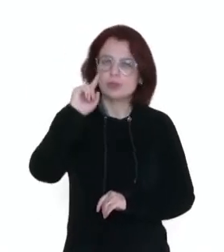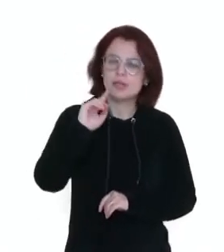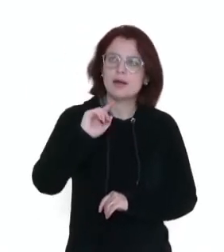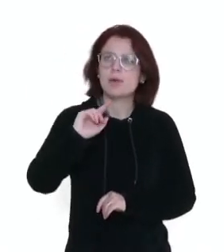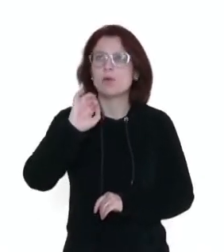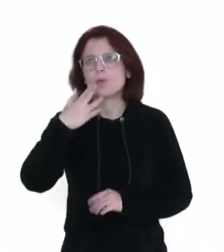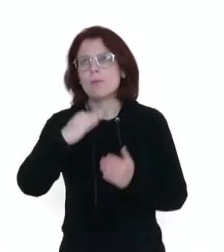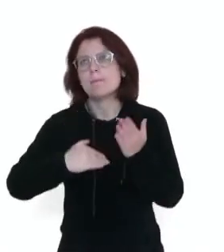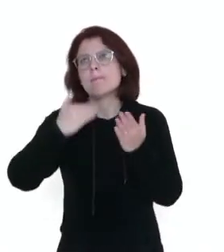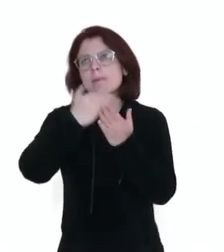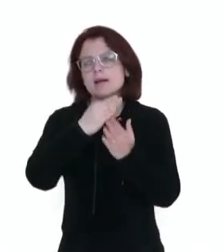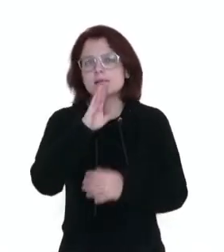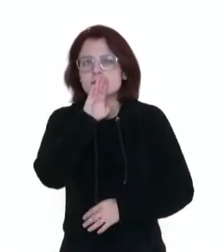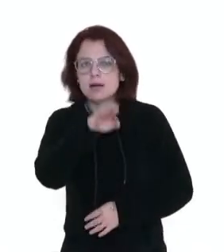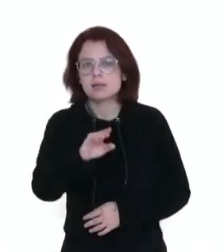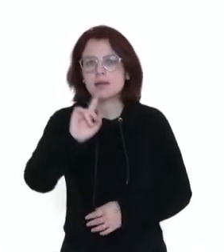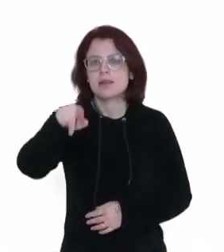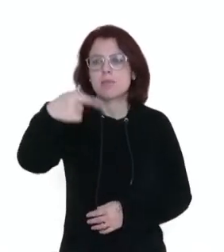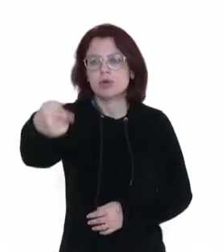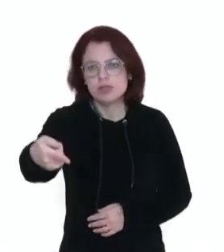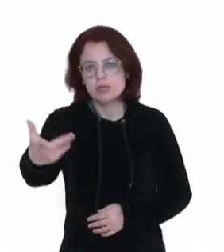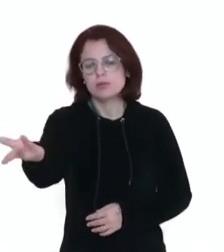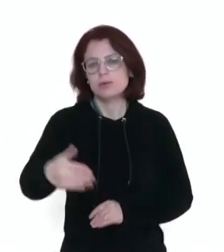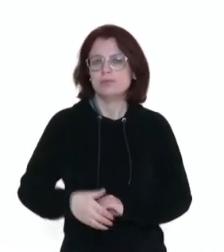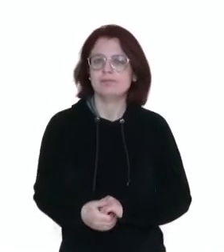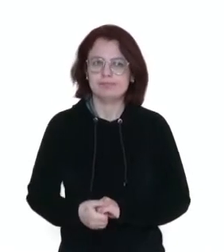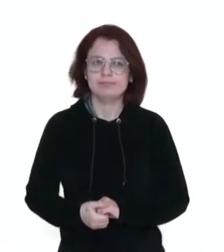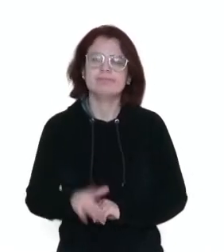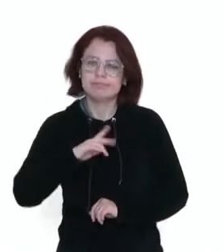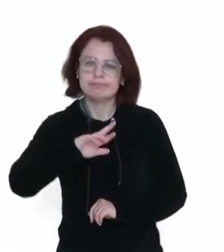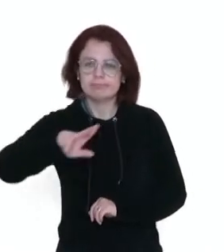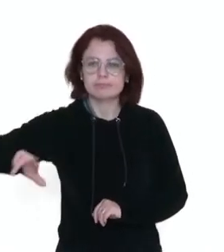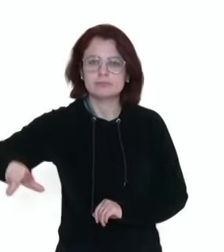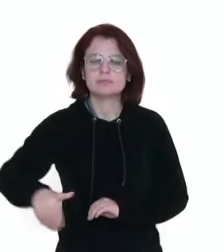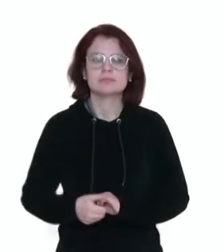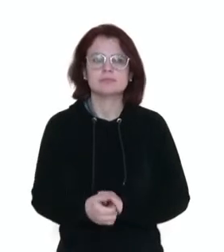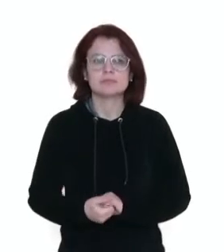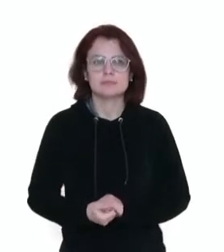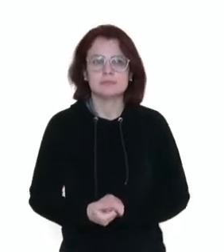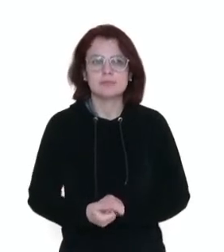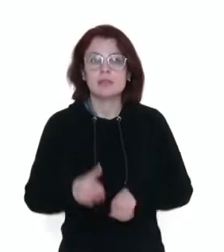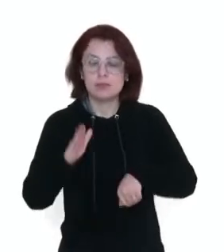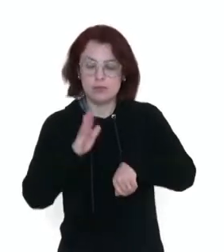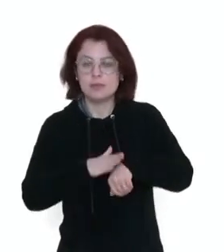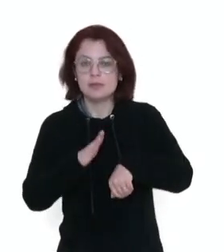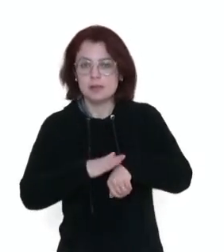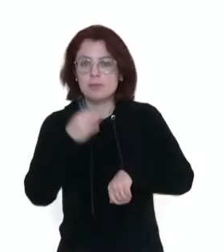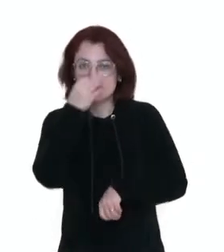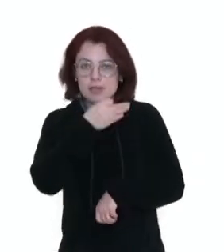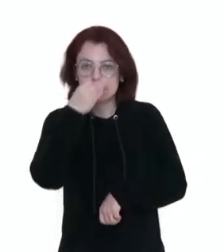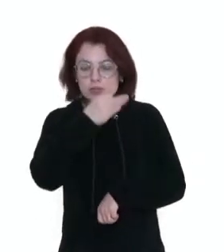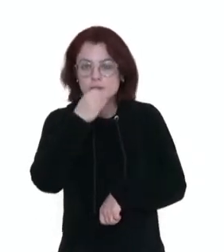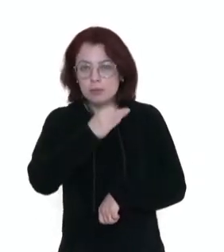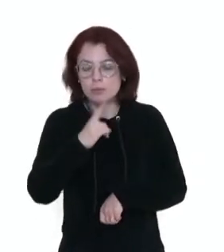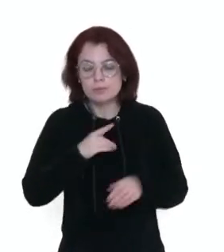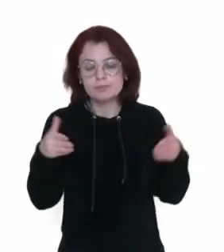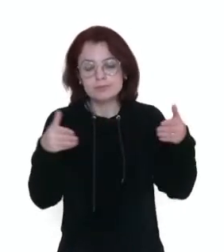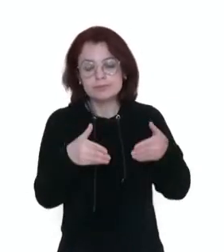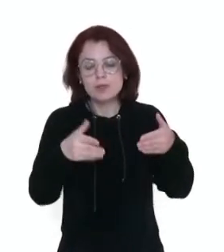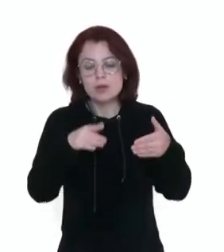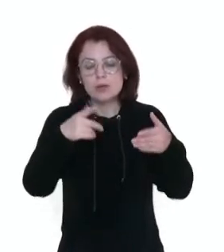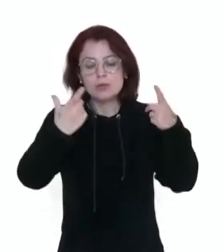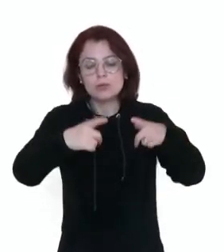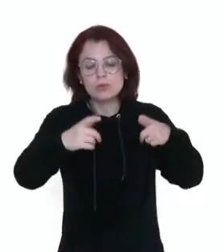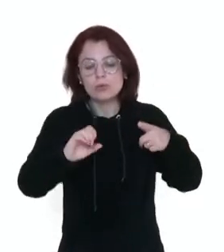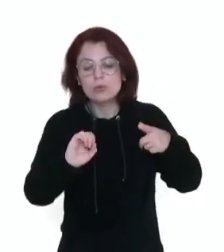tarde, depois disso e etc, né? Então, o tempo na narrativa diz respeito a quando ocorrem